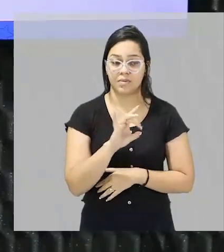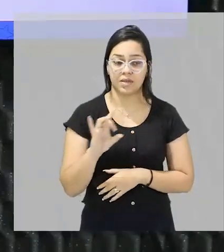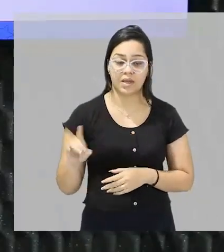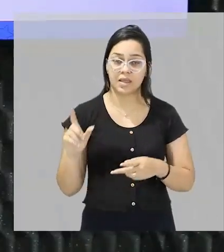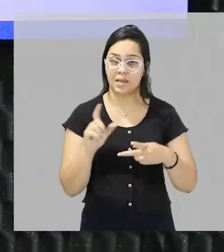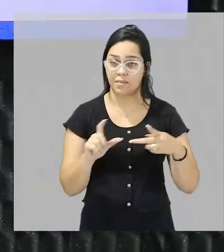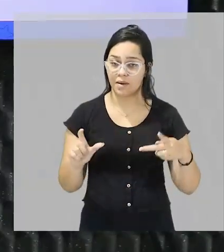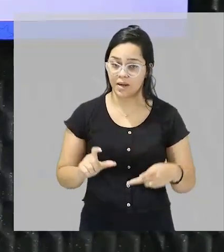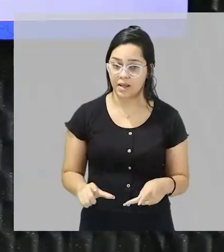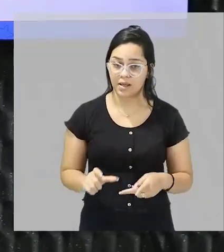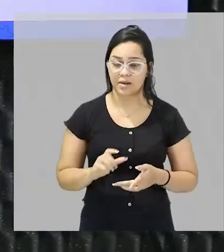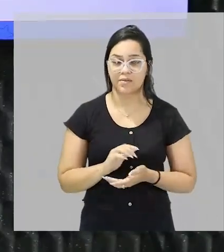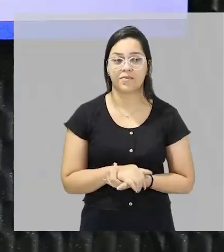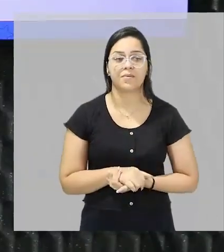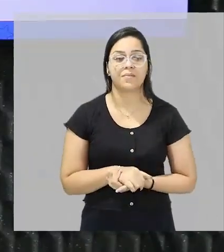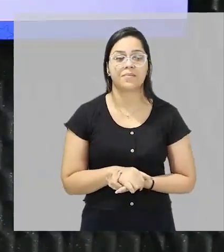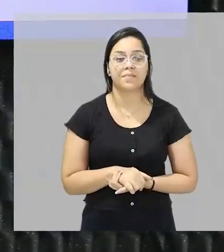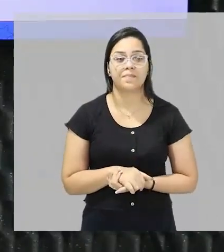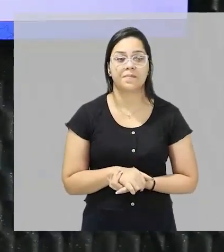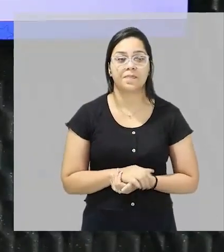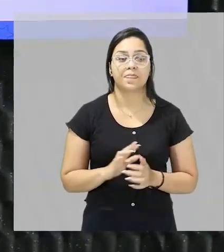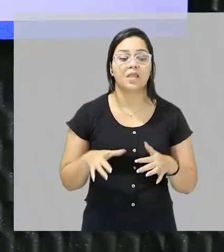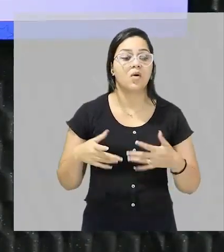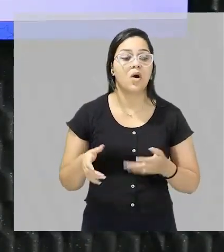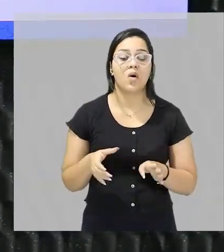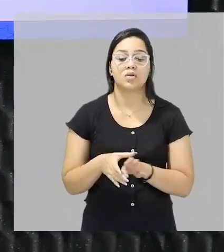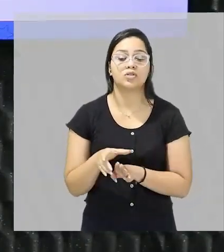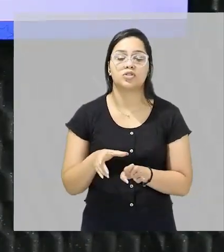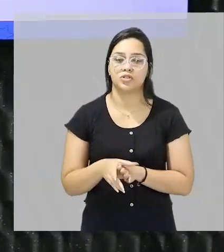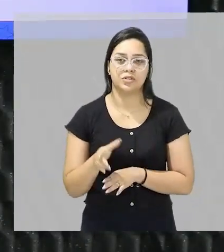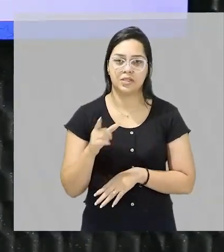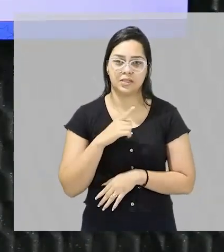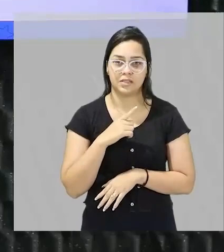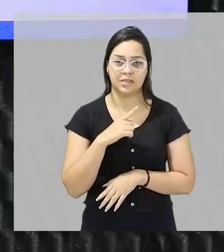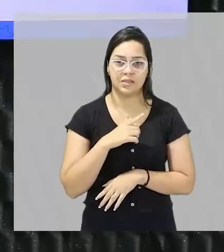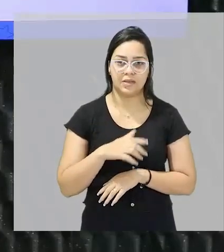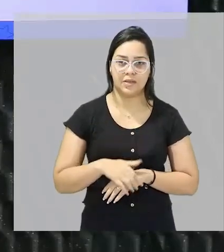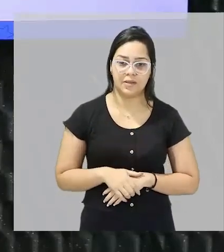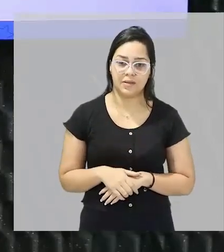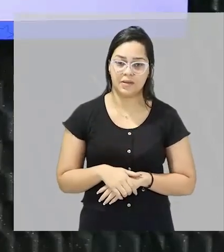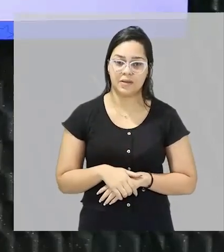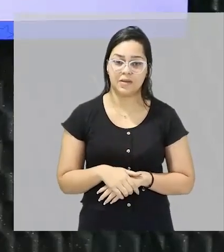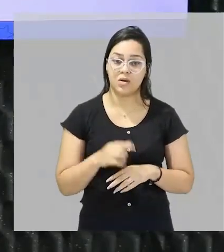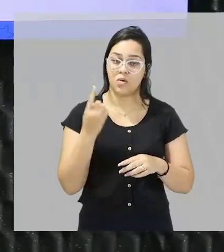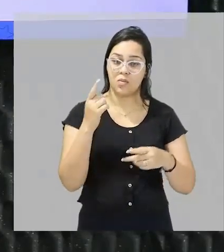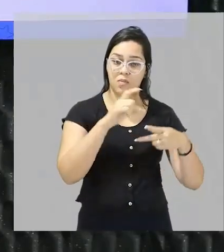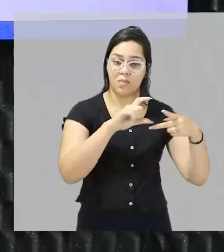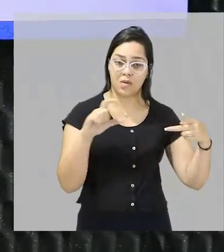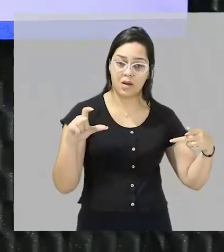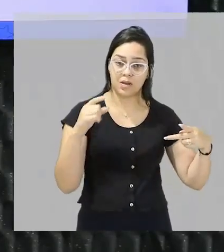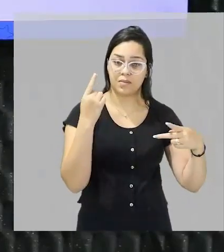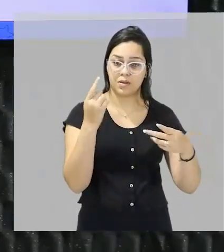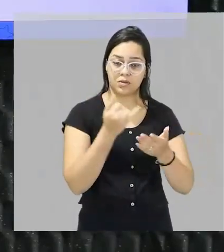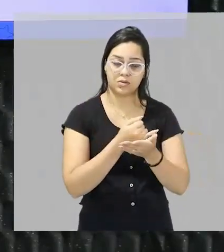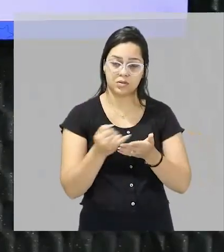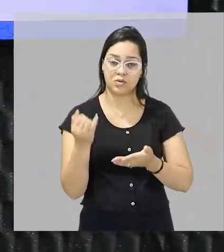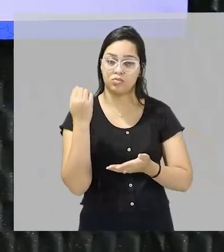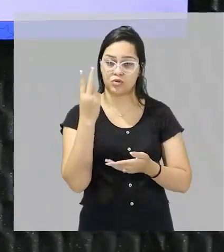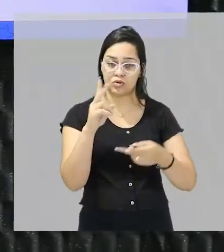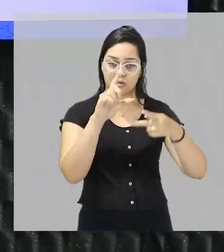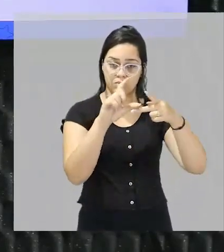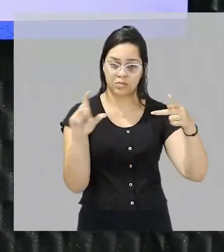cada parágrafo. Qual é a dica que a gente dá? Um parágrafo para a introdução, 2 parágrafos